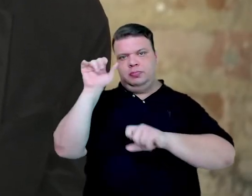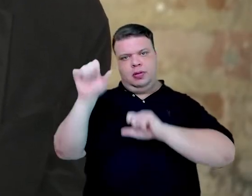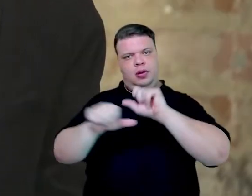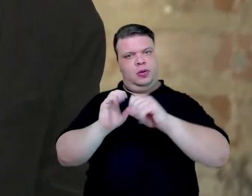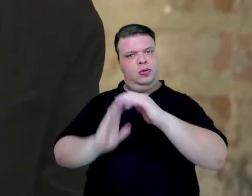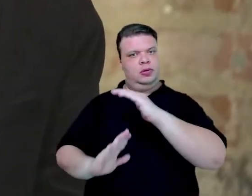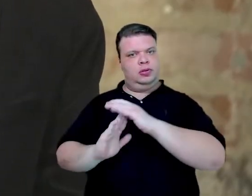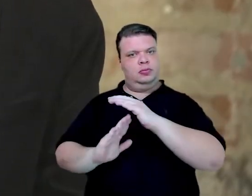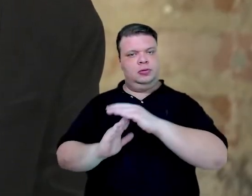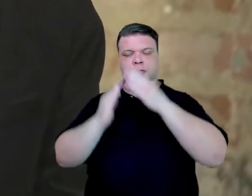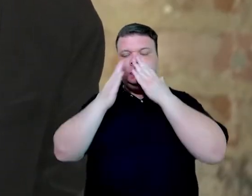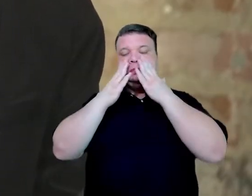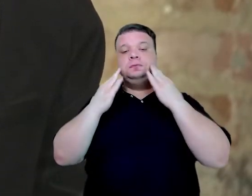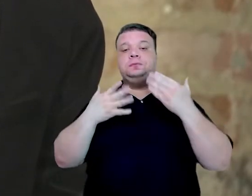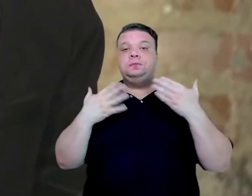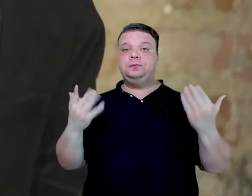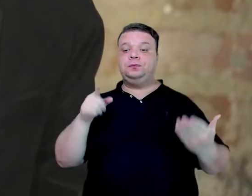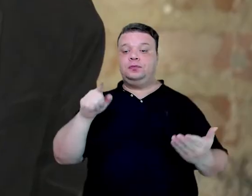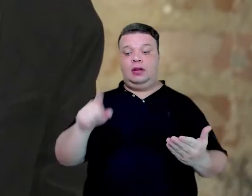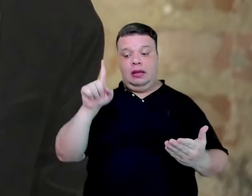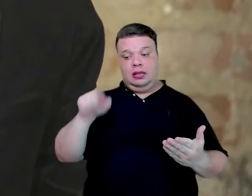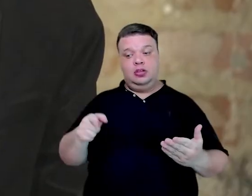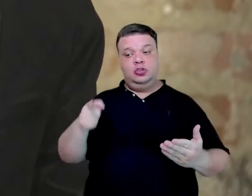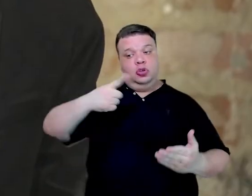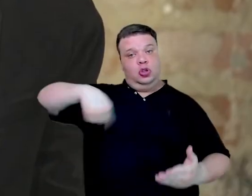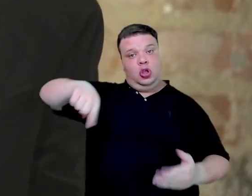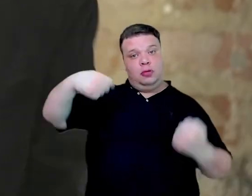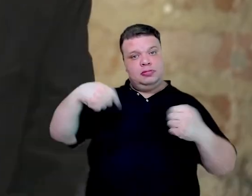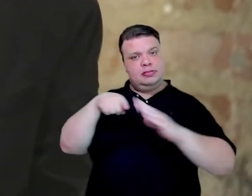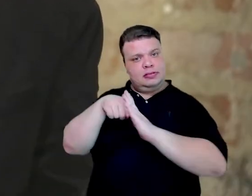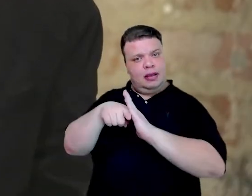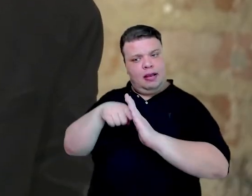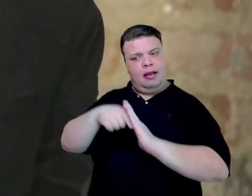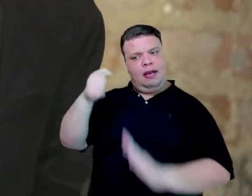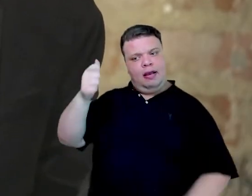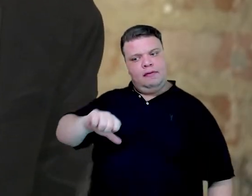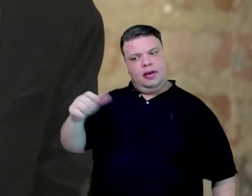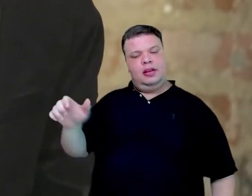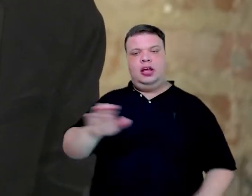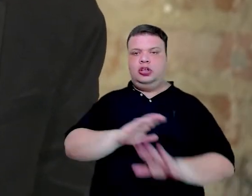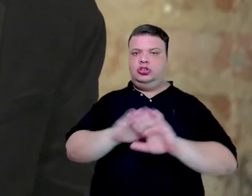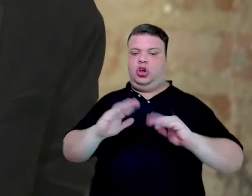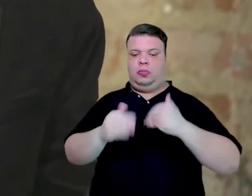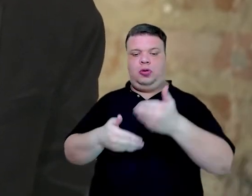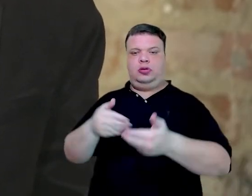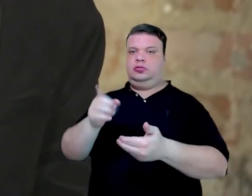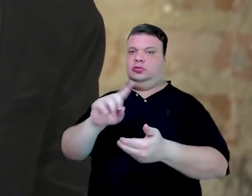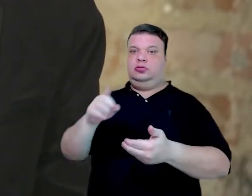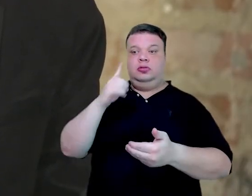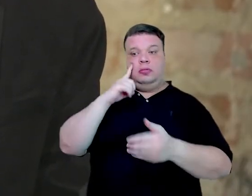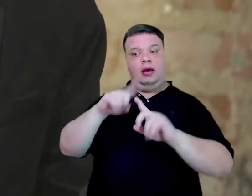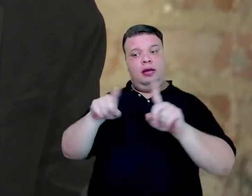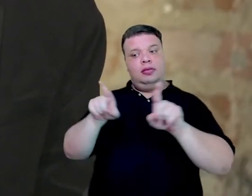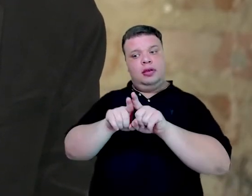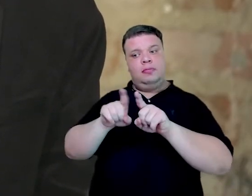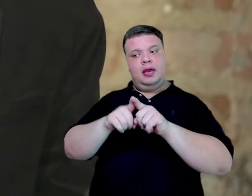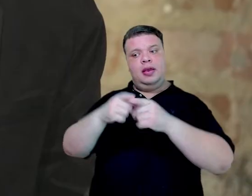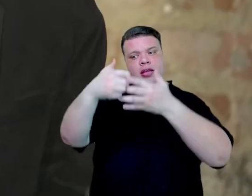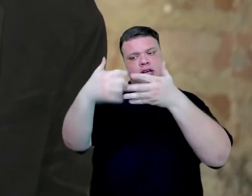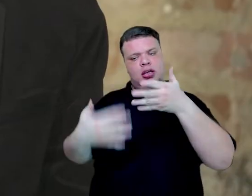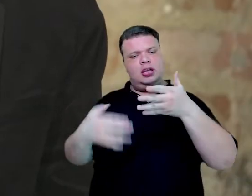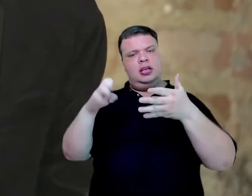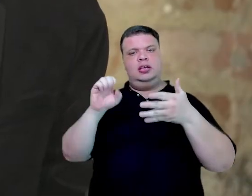escalas. Dentro do que a gente viu hoje, nós estamos analisando todos os processos relacionados,